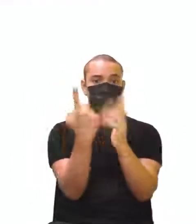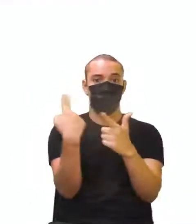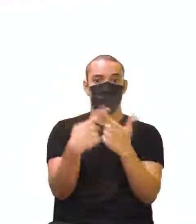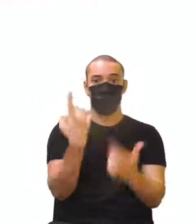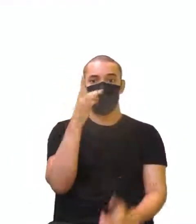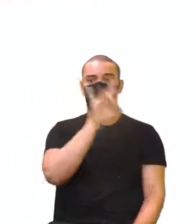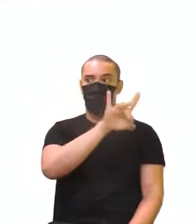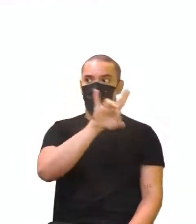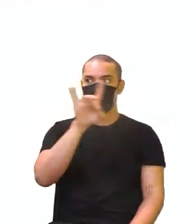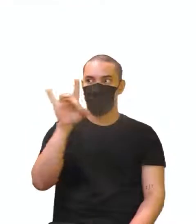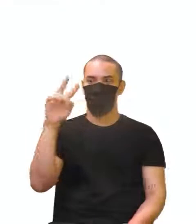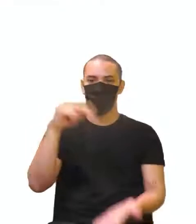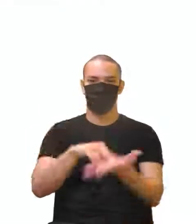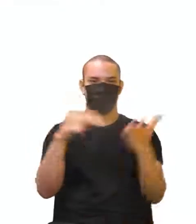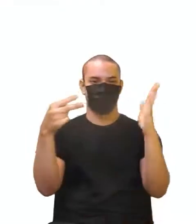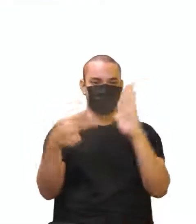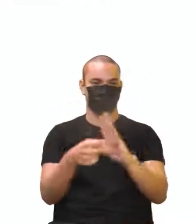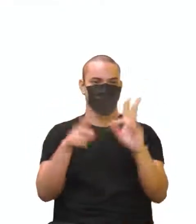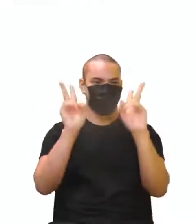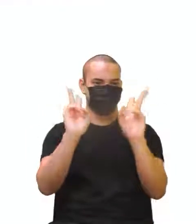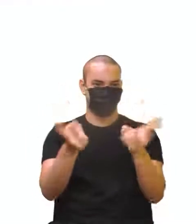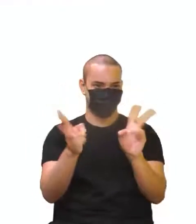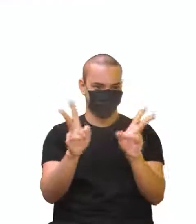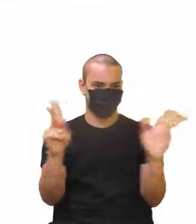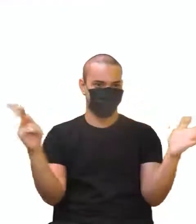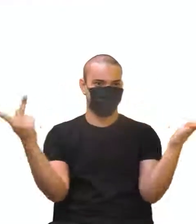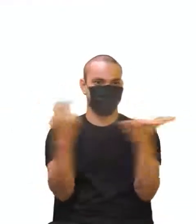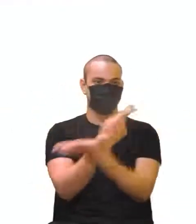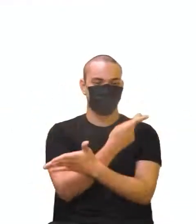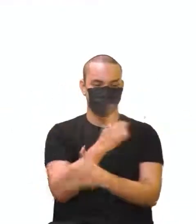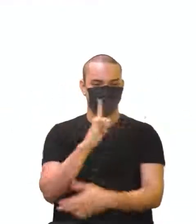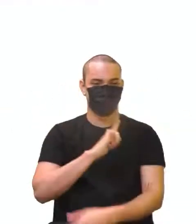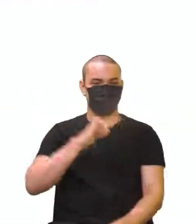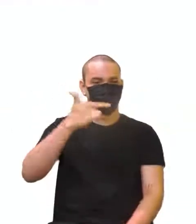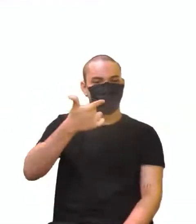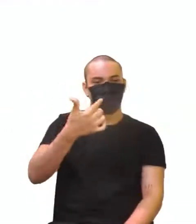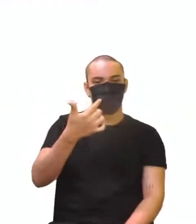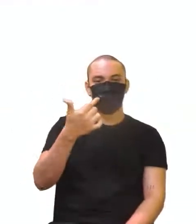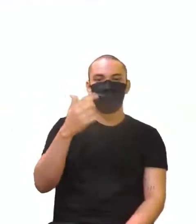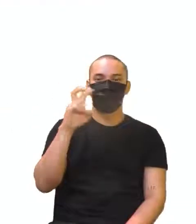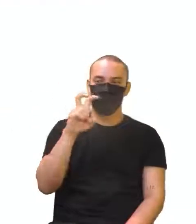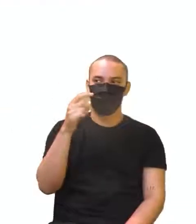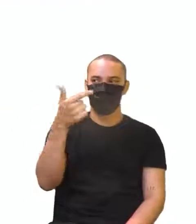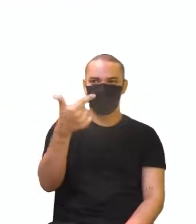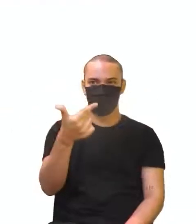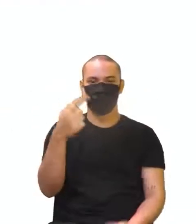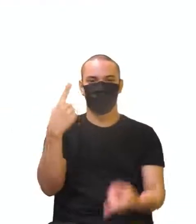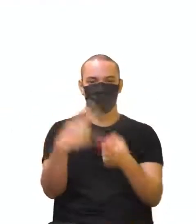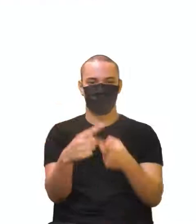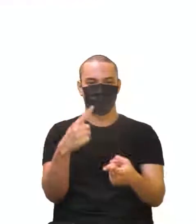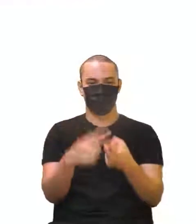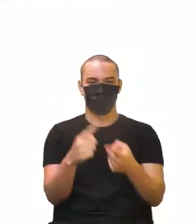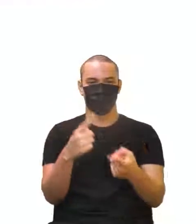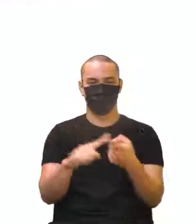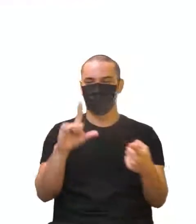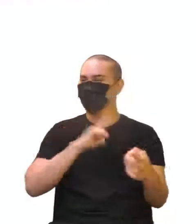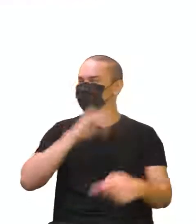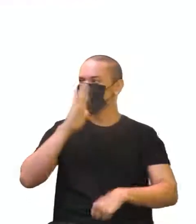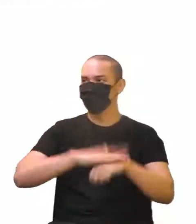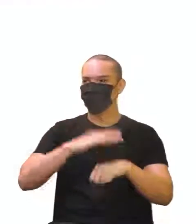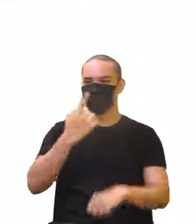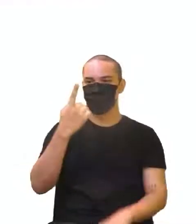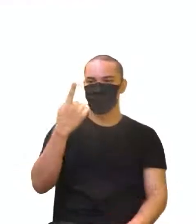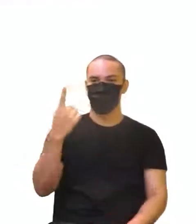um deles tem a mesma chance de ocorrer. Se eu tenho 52 cartas, então a possibilidade de sair um AIS é 1